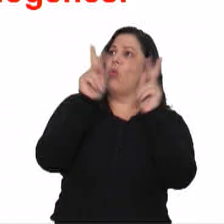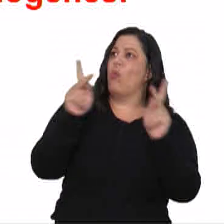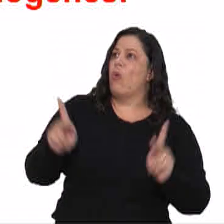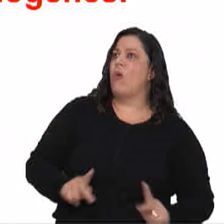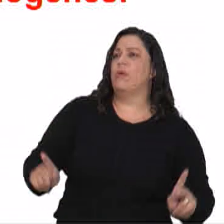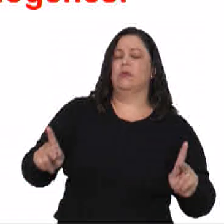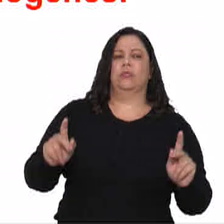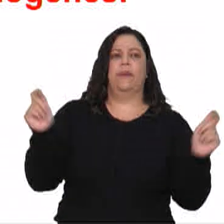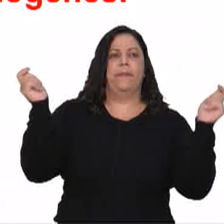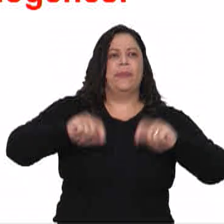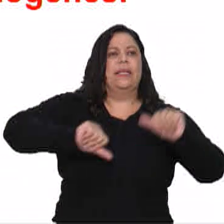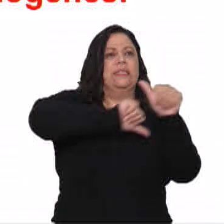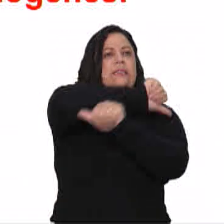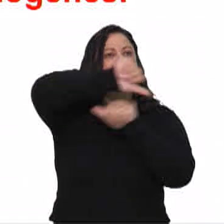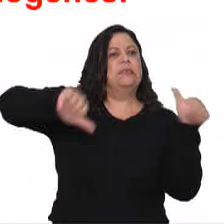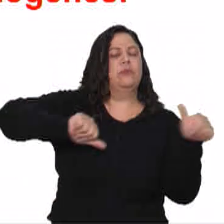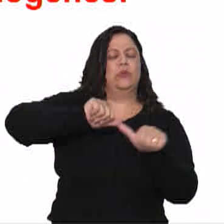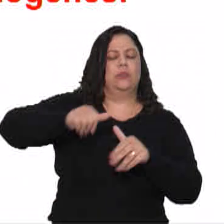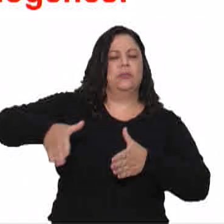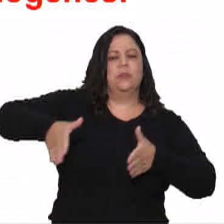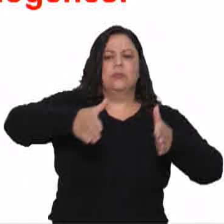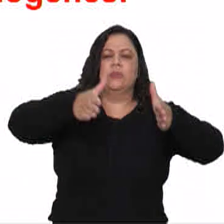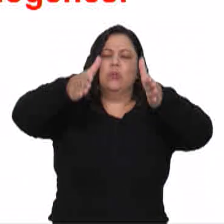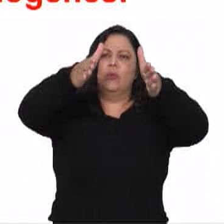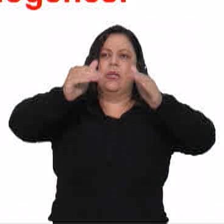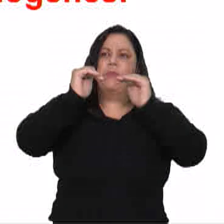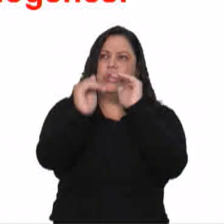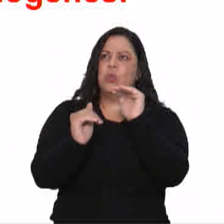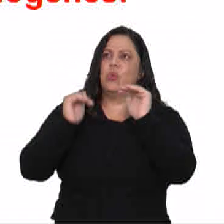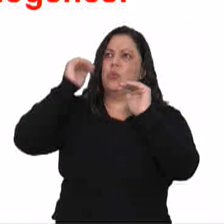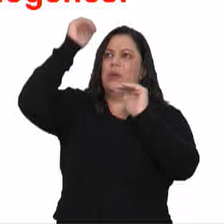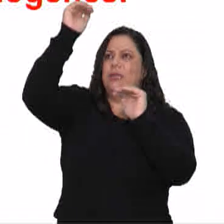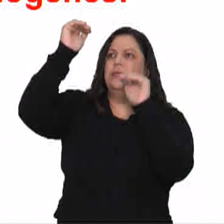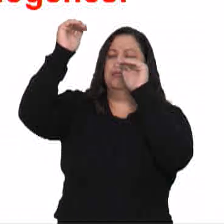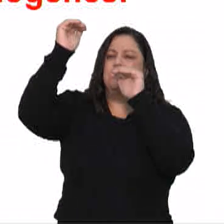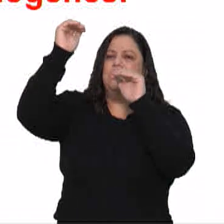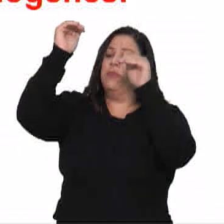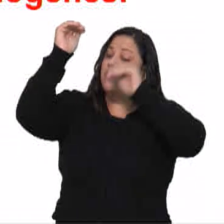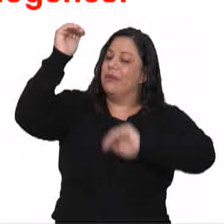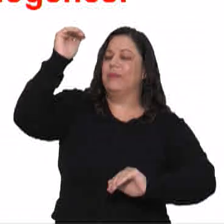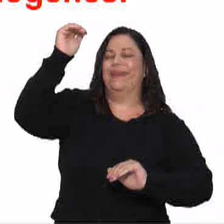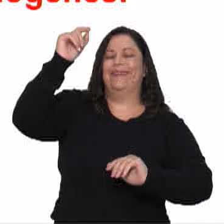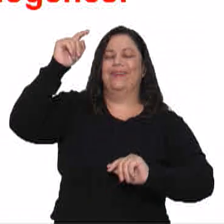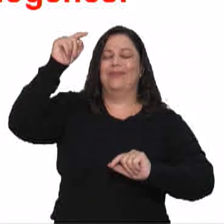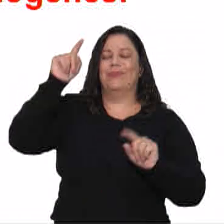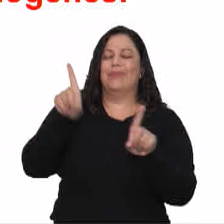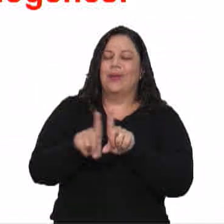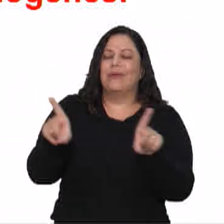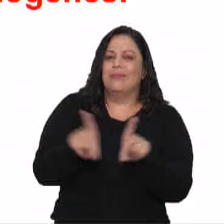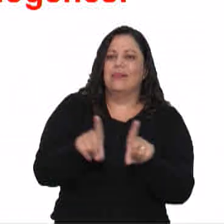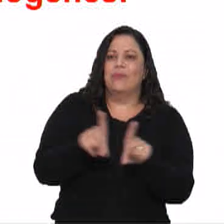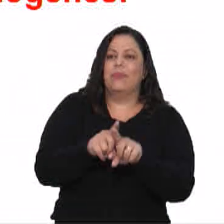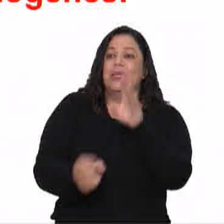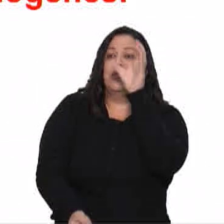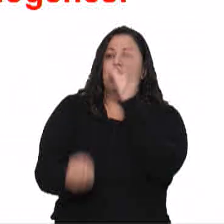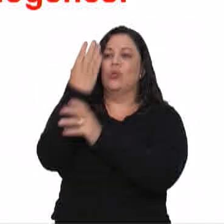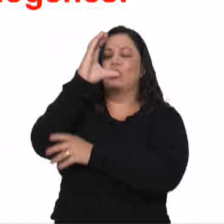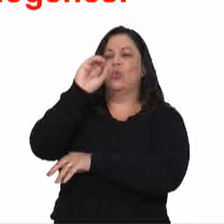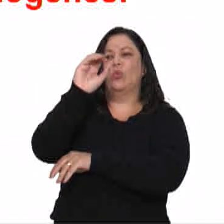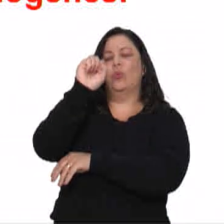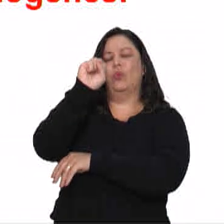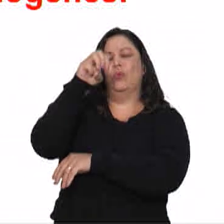E a mudança é um caminho para cima e para baixo, e segundo ela se origina o cosmos.